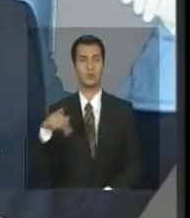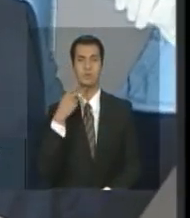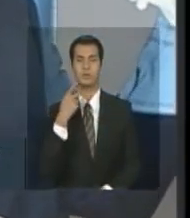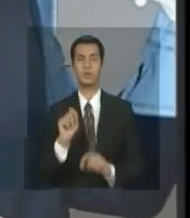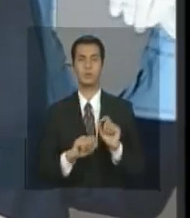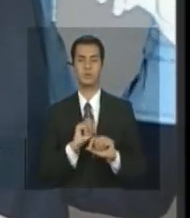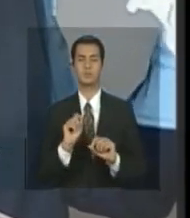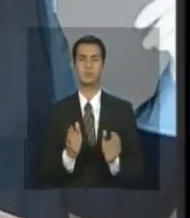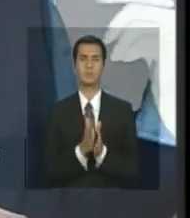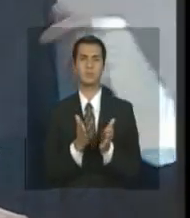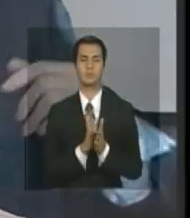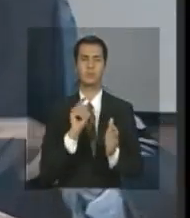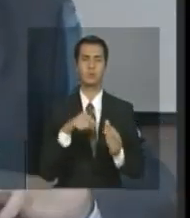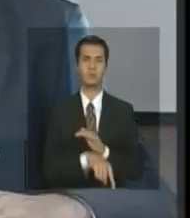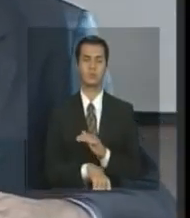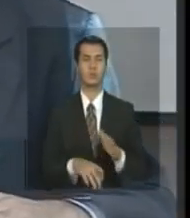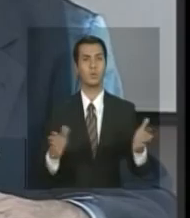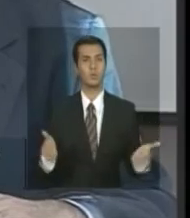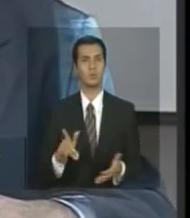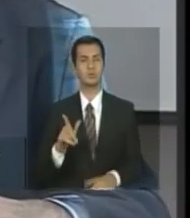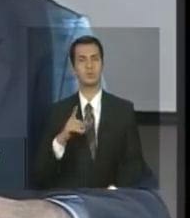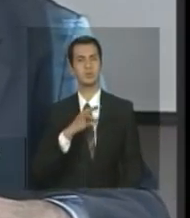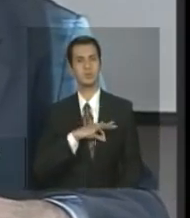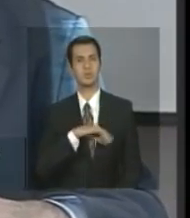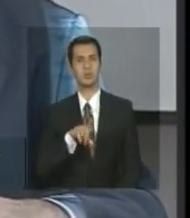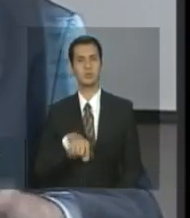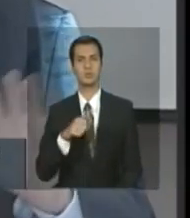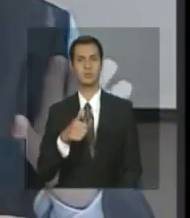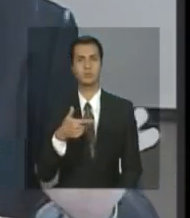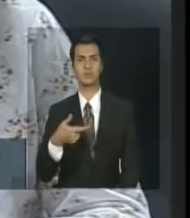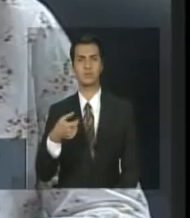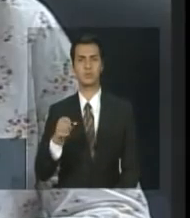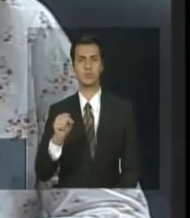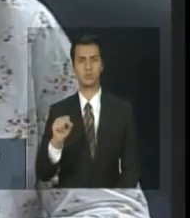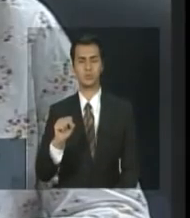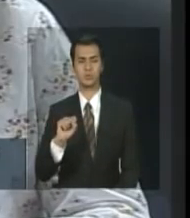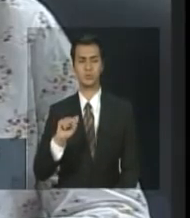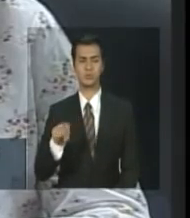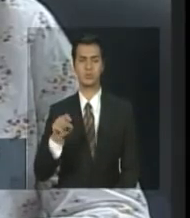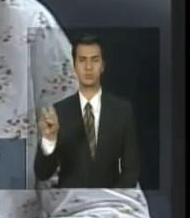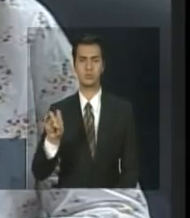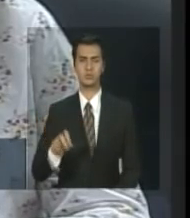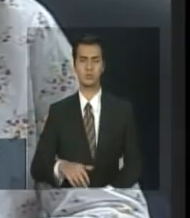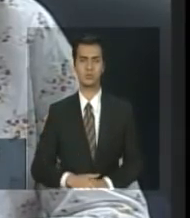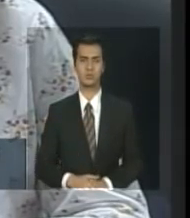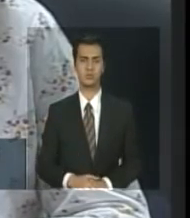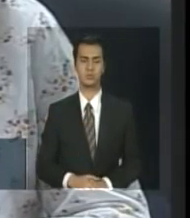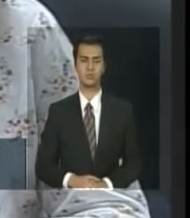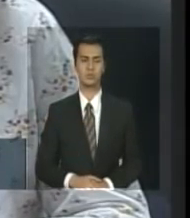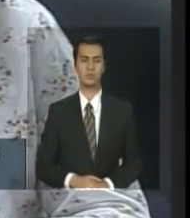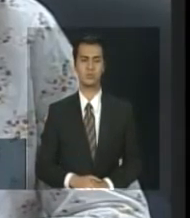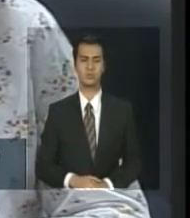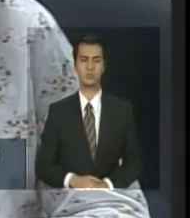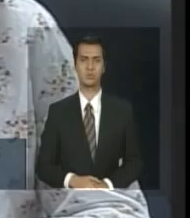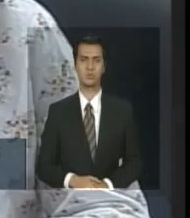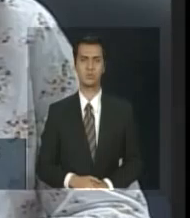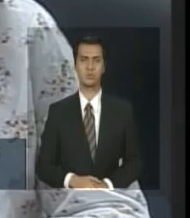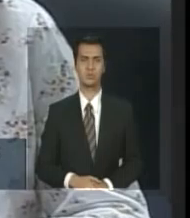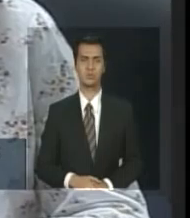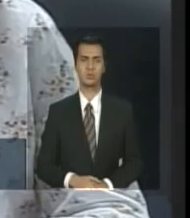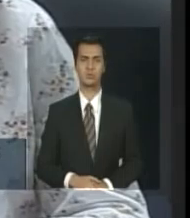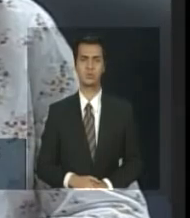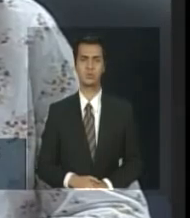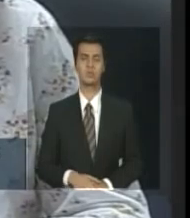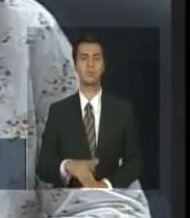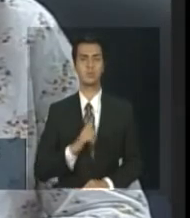o que hoje seria 128,5. Mas tá certo? Vocês estão chamando de pobres abaixo de 140 e extremamente pobres